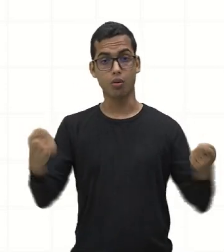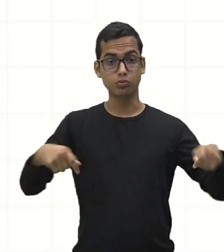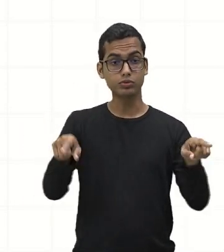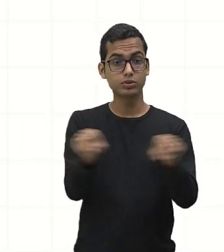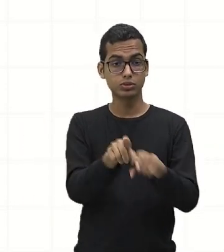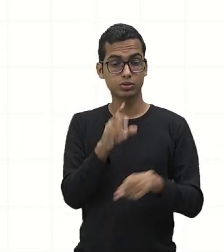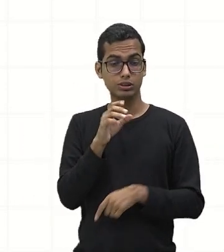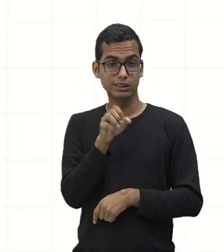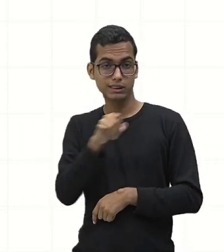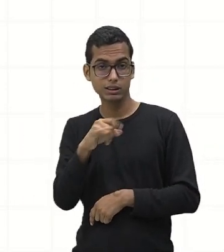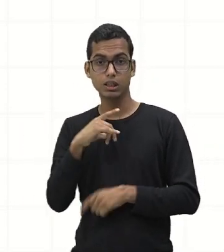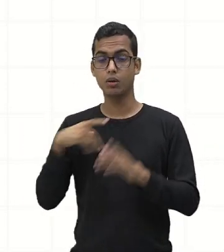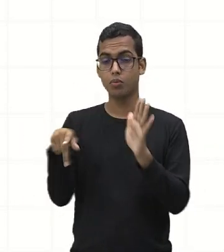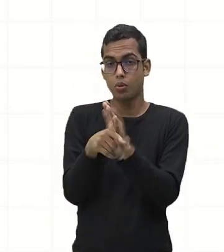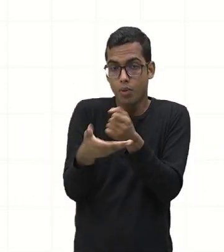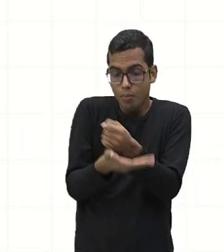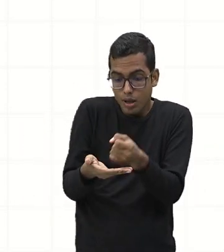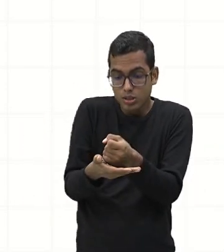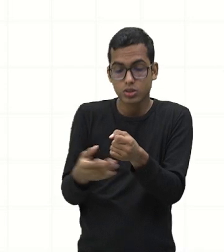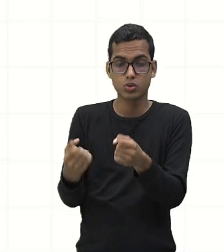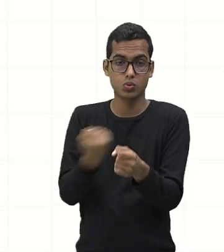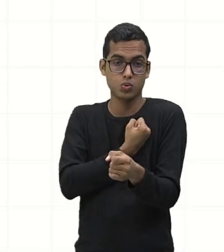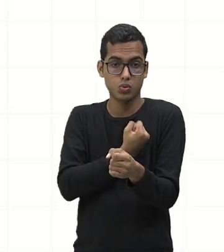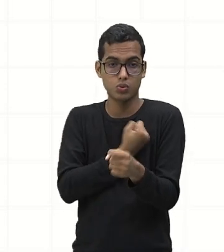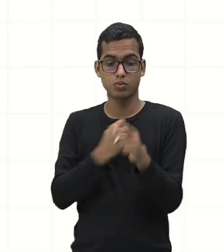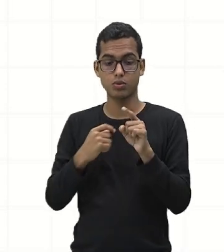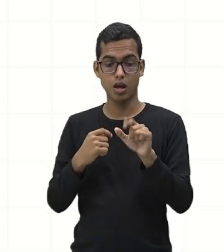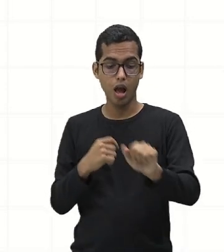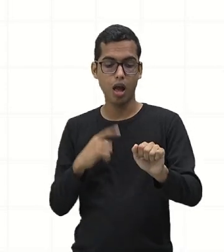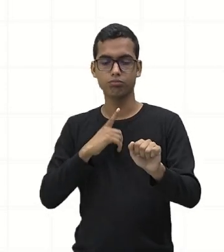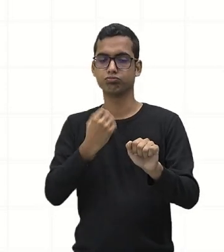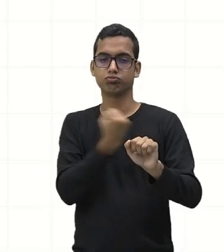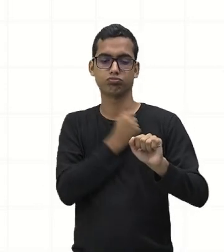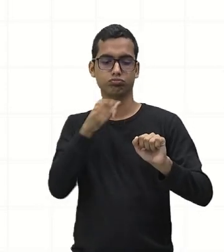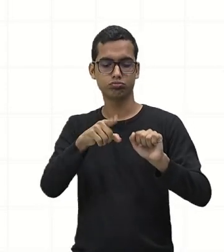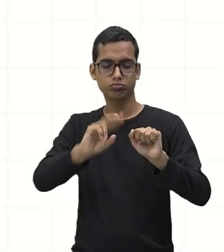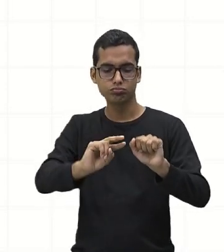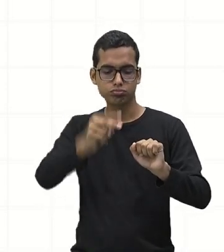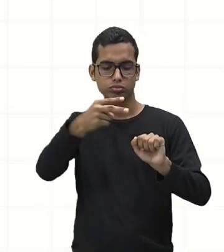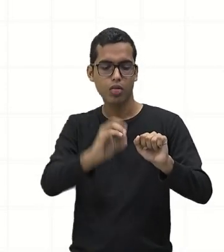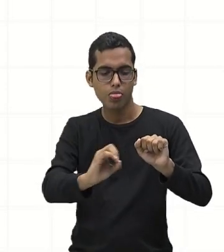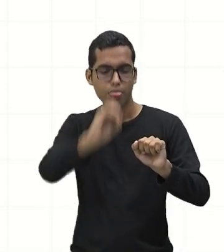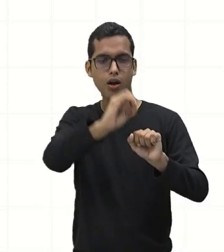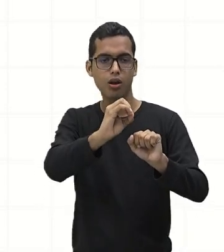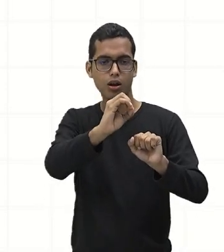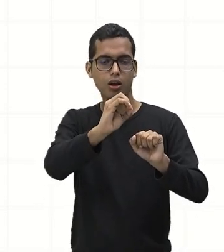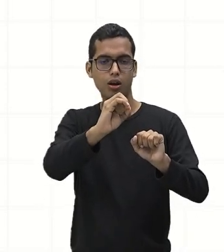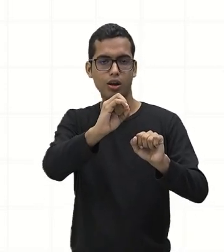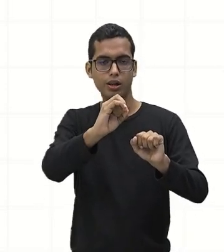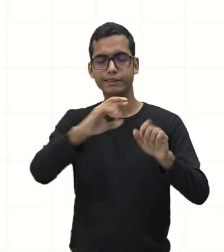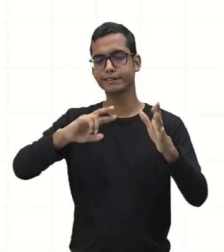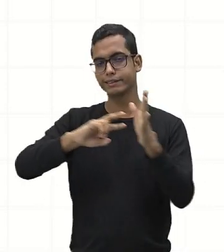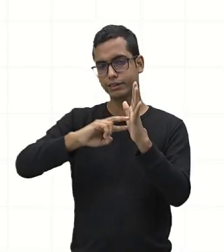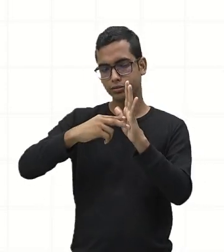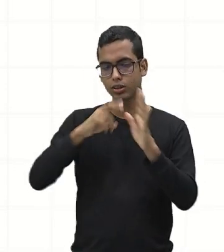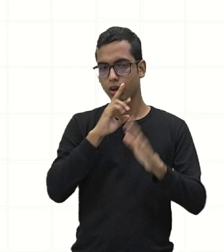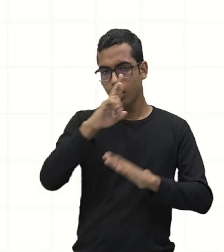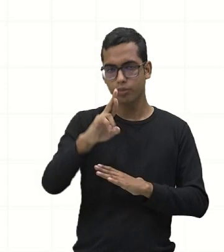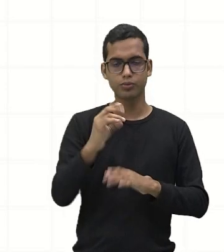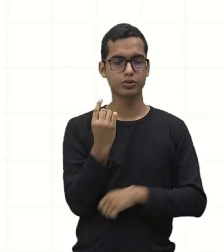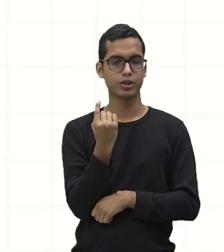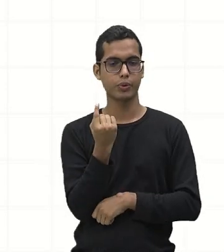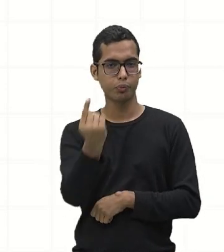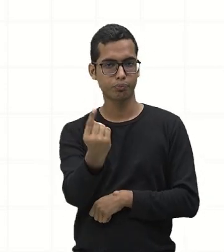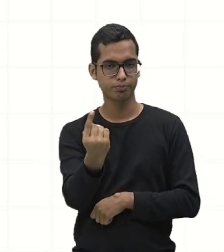considerando que a base, né, é diferente de zero, tá? Ó, significa, tá?